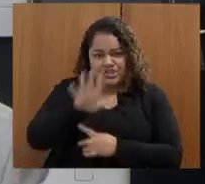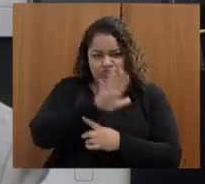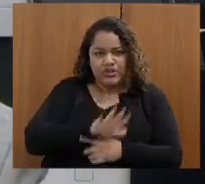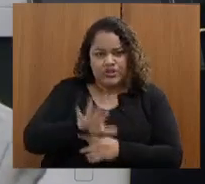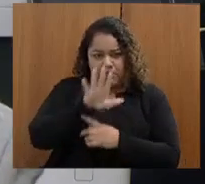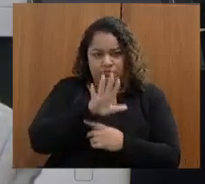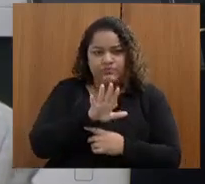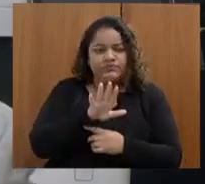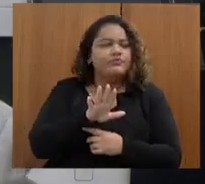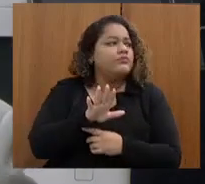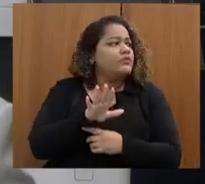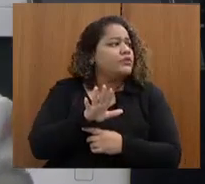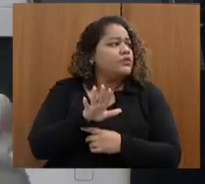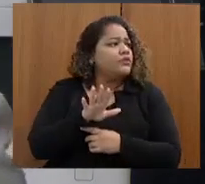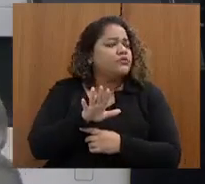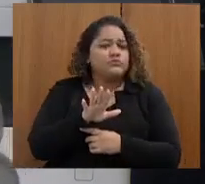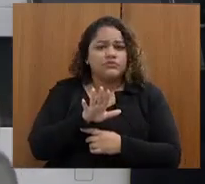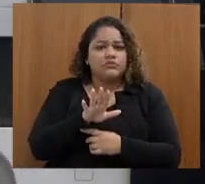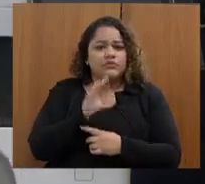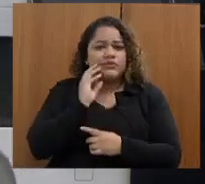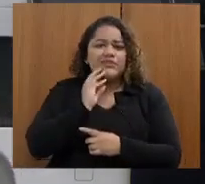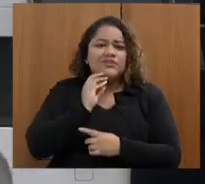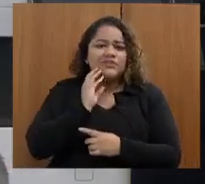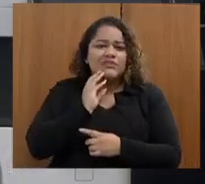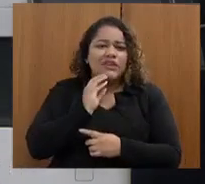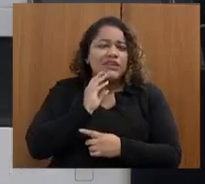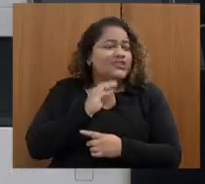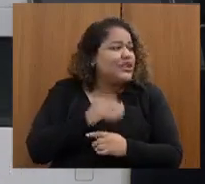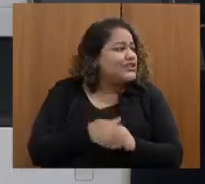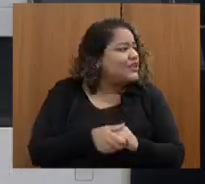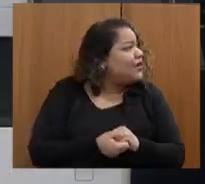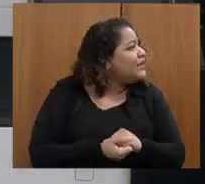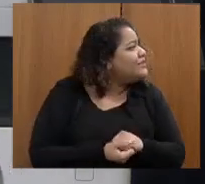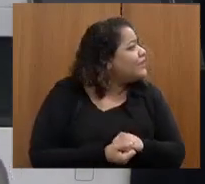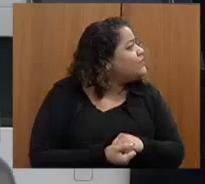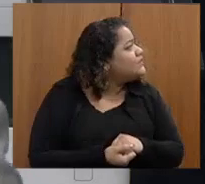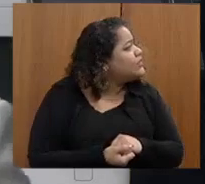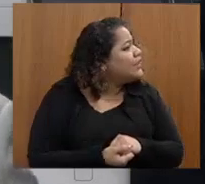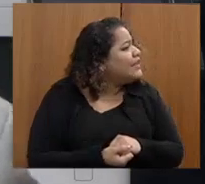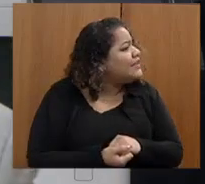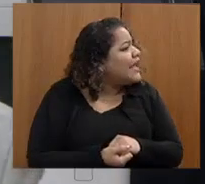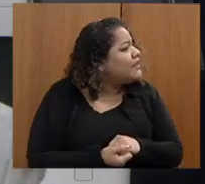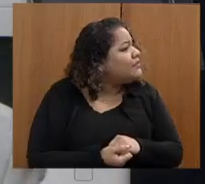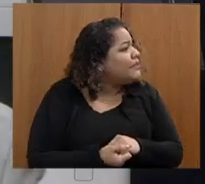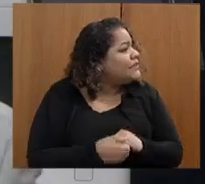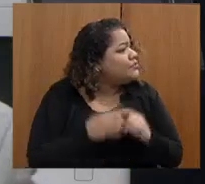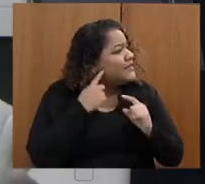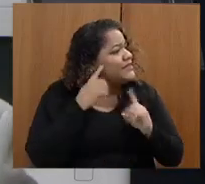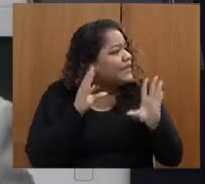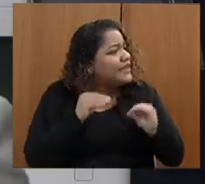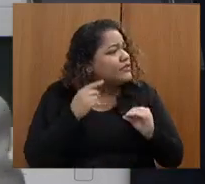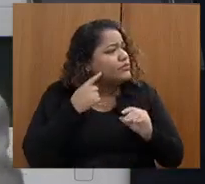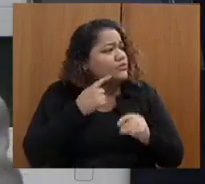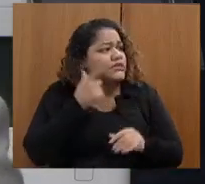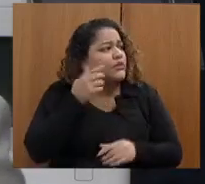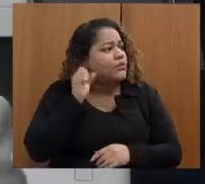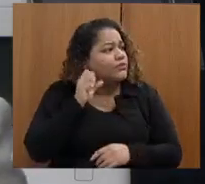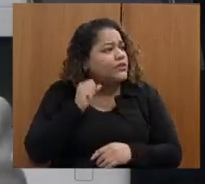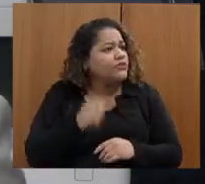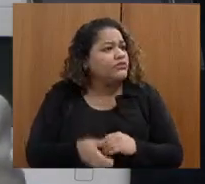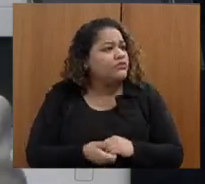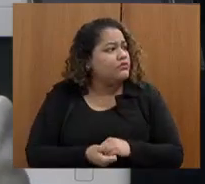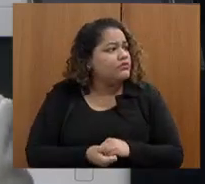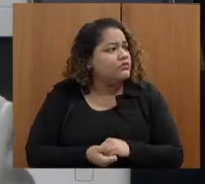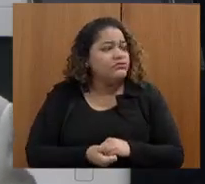num processo de debate de ouvir de colocar as dificuldades que nós enfrentamos